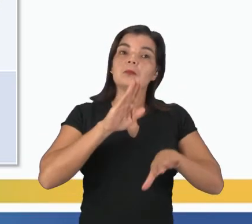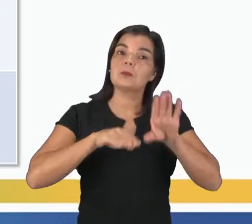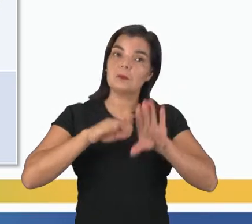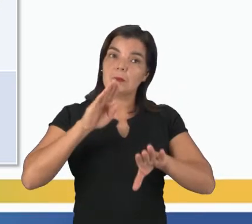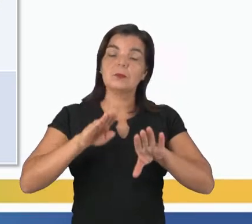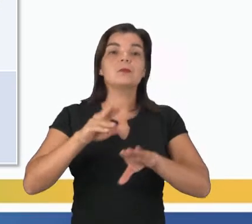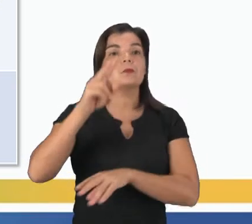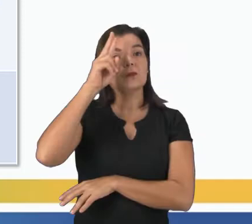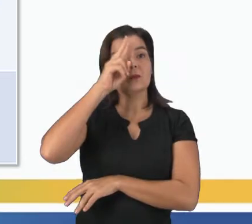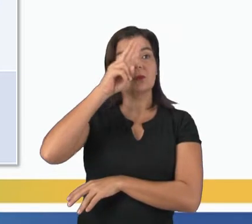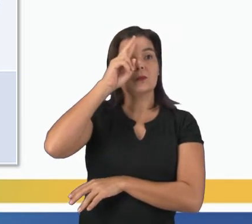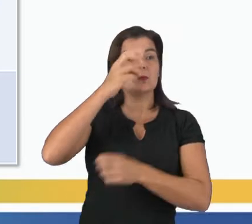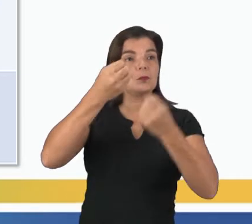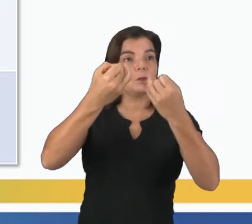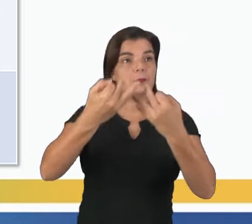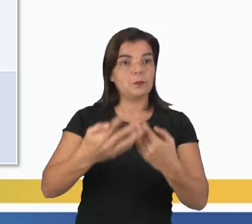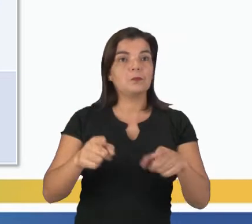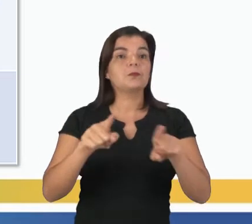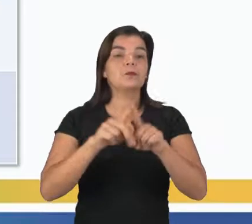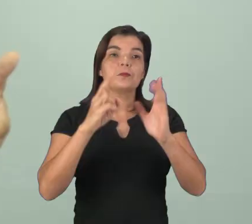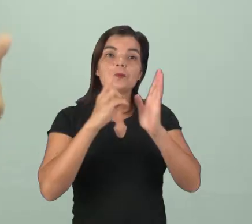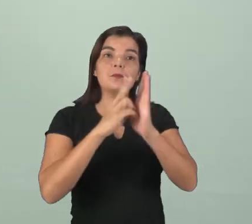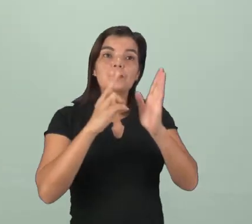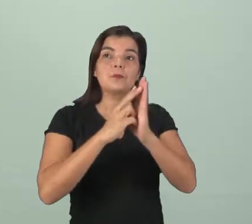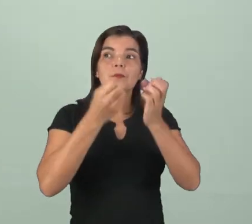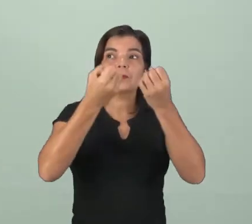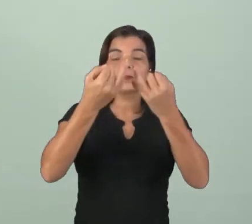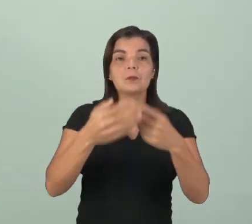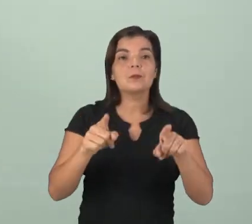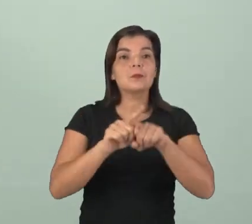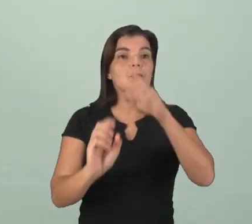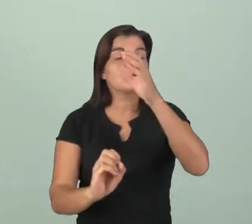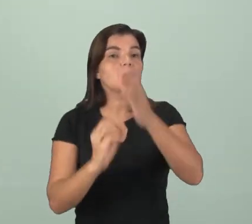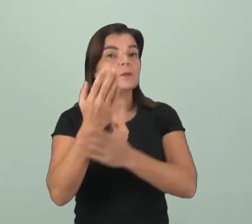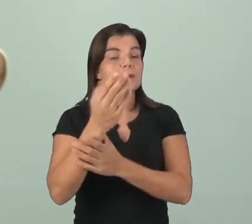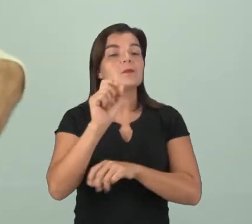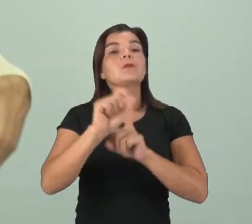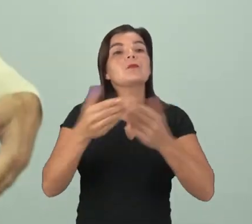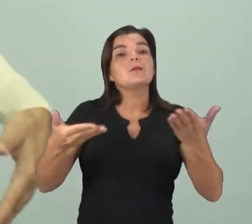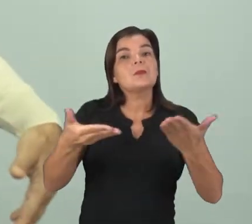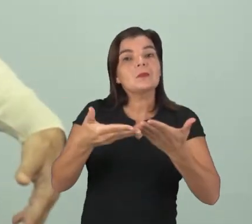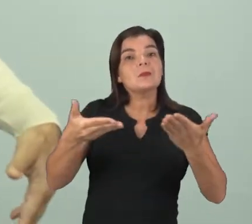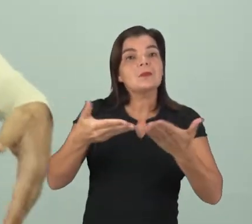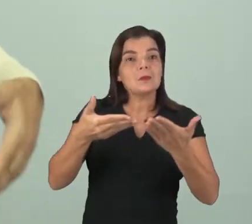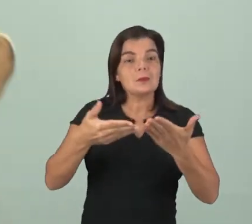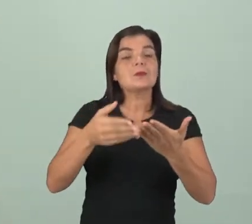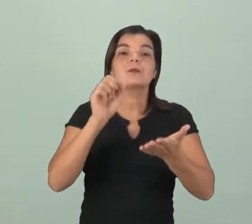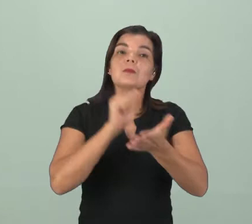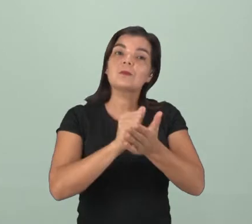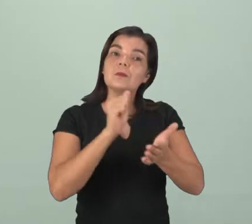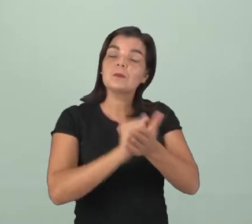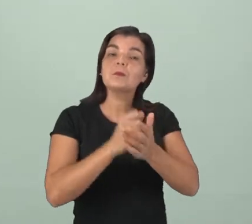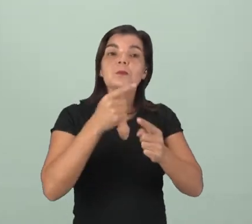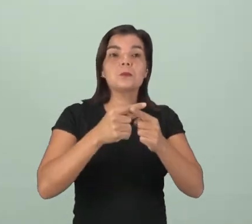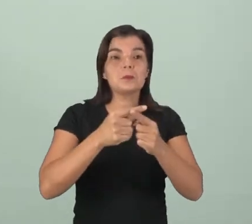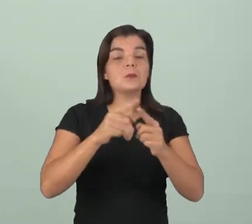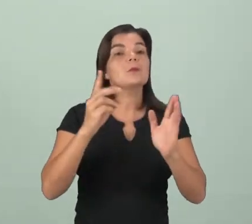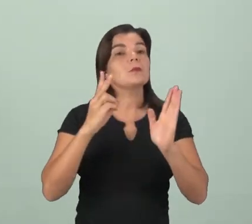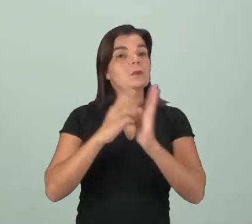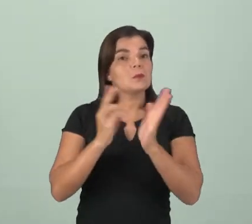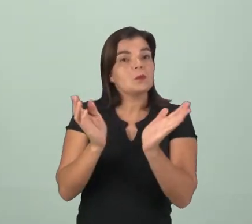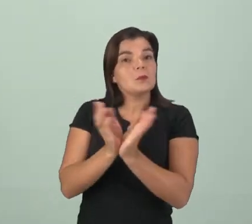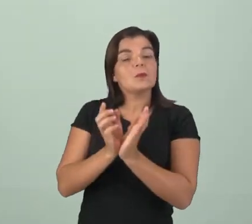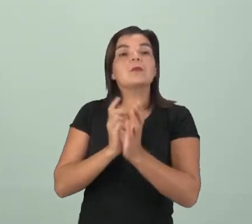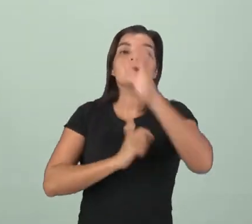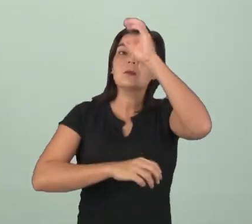vezes histórias contadas, os índios, por exemplo, têm mitos da criação que agora que estão sendo escritos porque muitas tribos